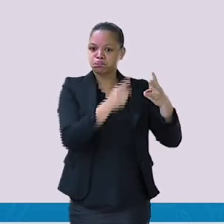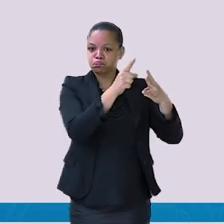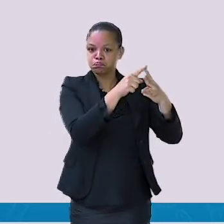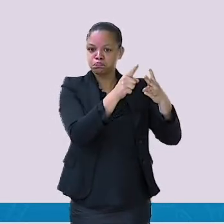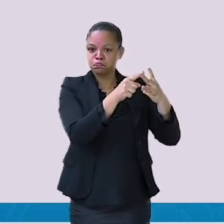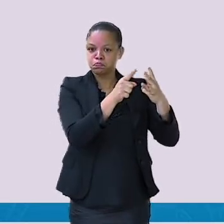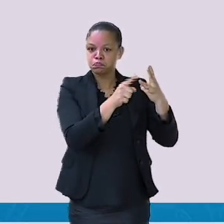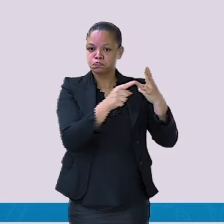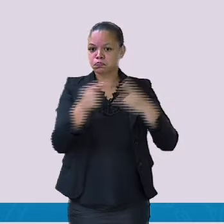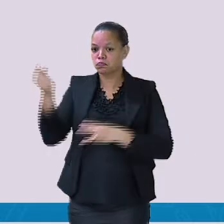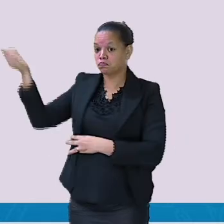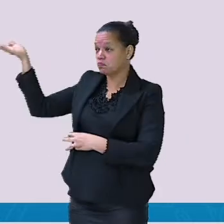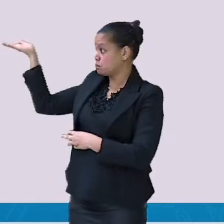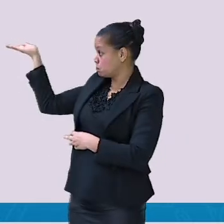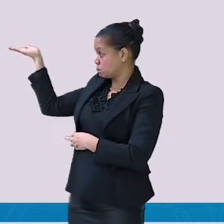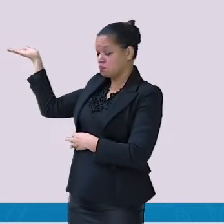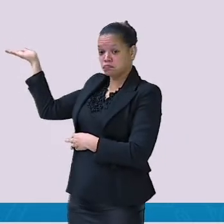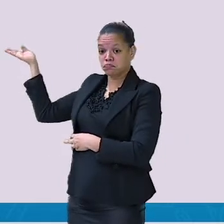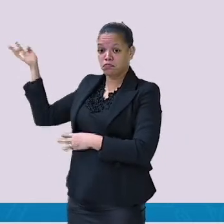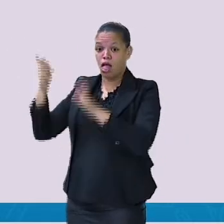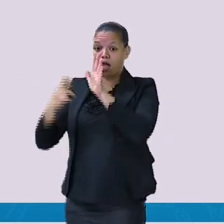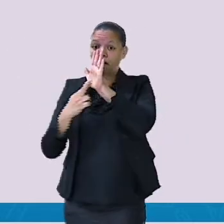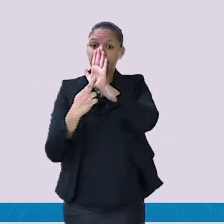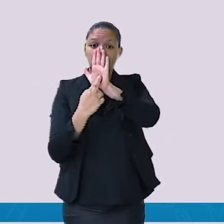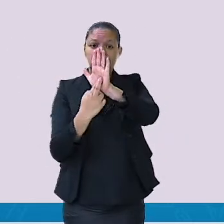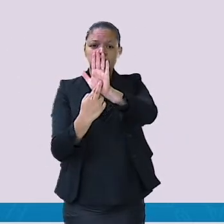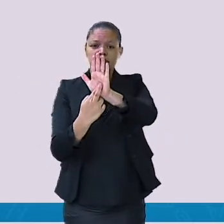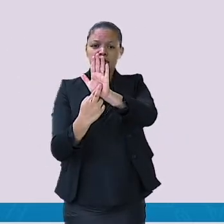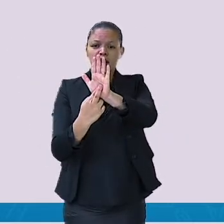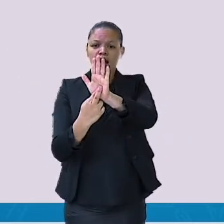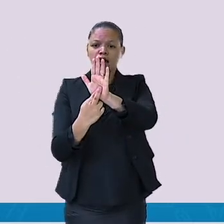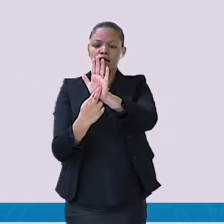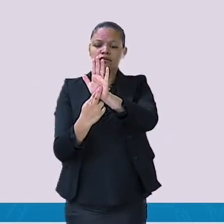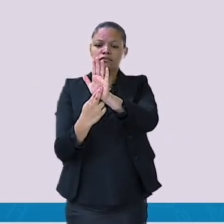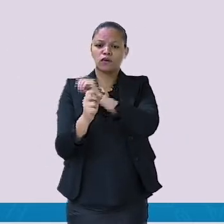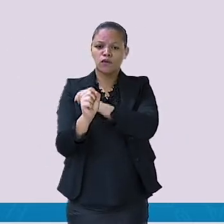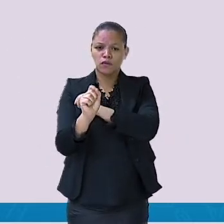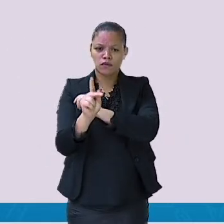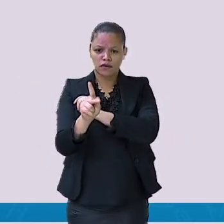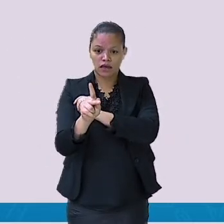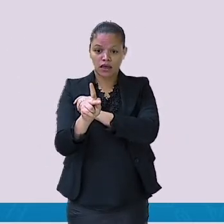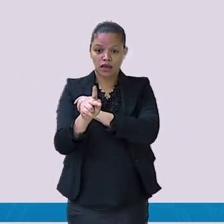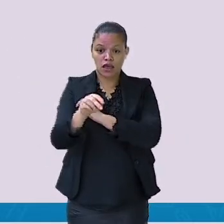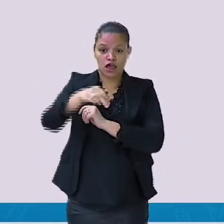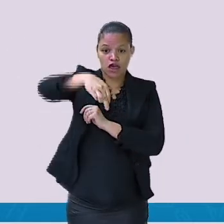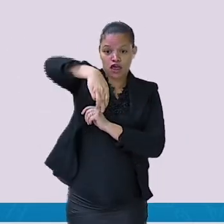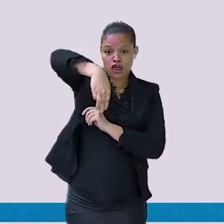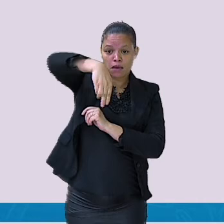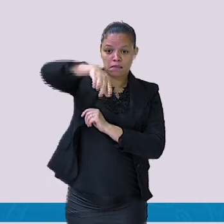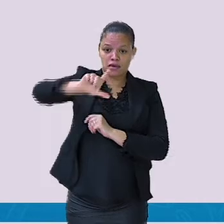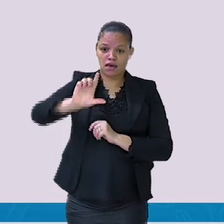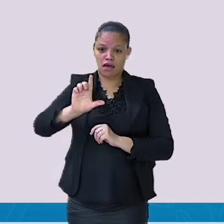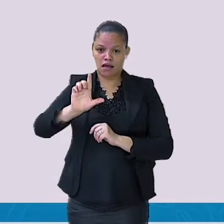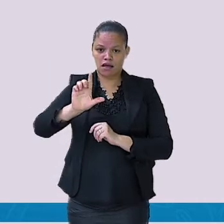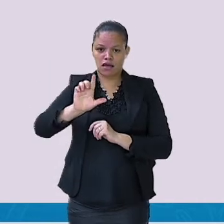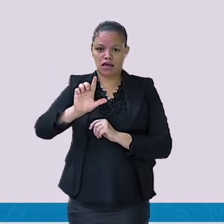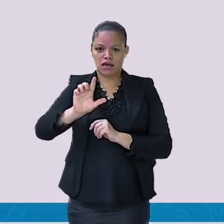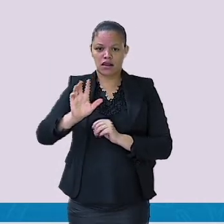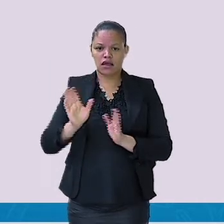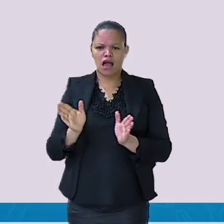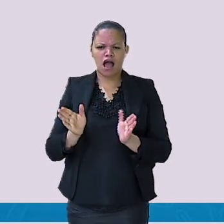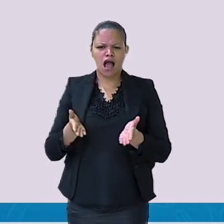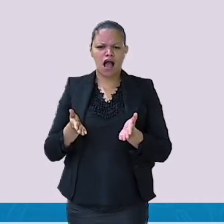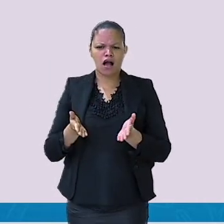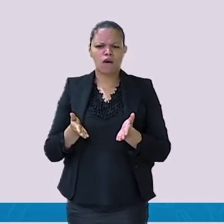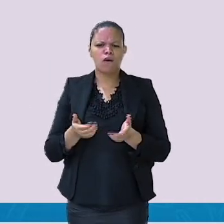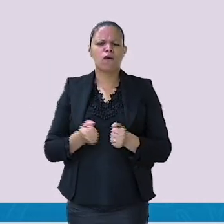em mililitros. Então, eu estou no litro, tenho que passar para mililitro. Lembrando, se eu tenho que passar para o mililitro, eu vou